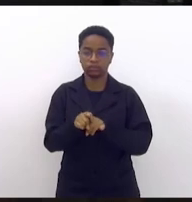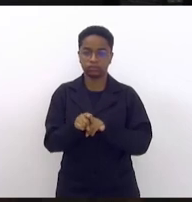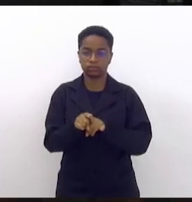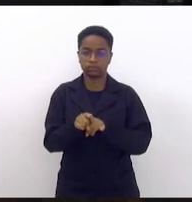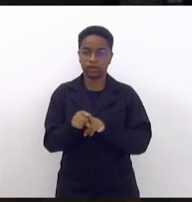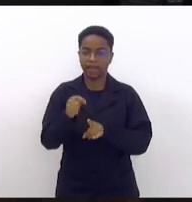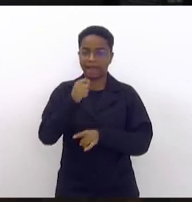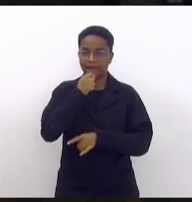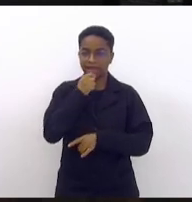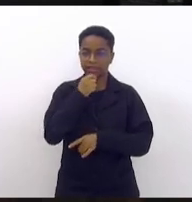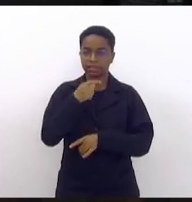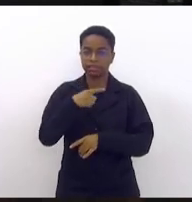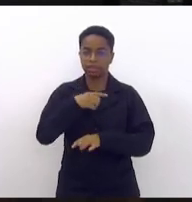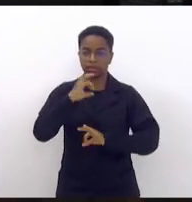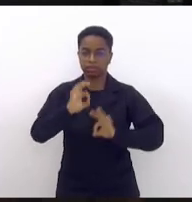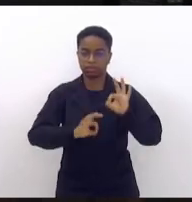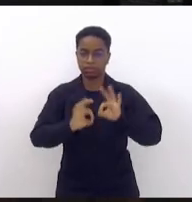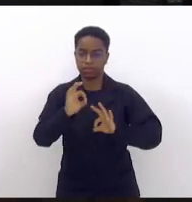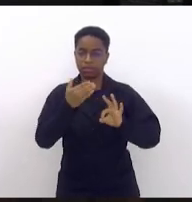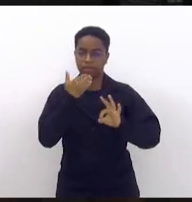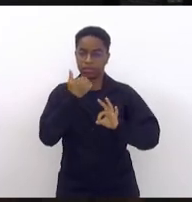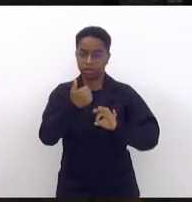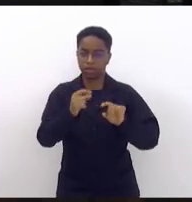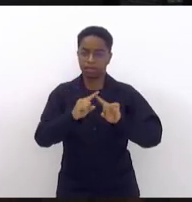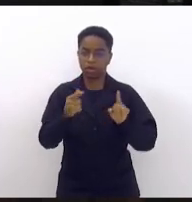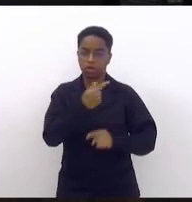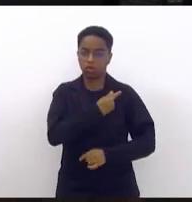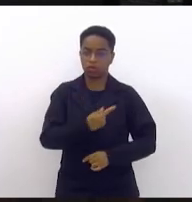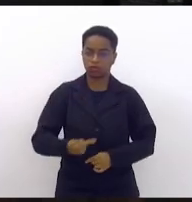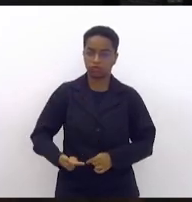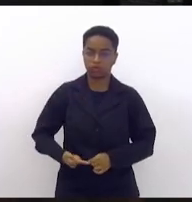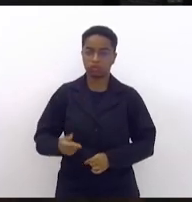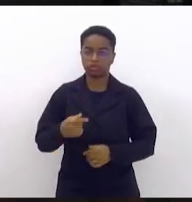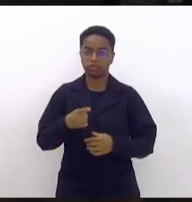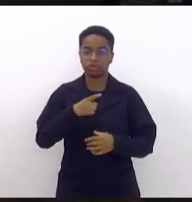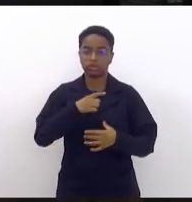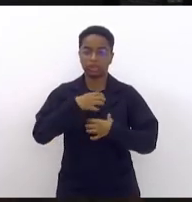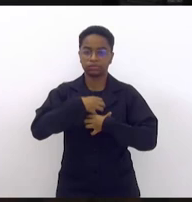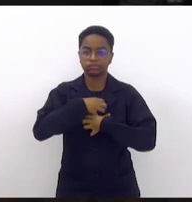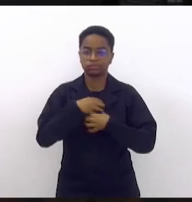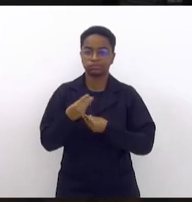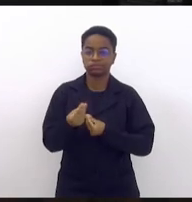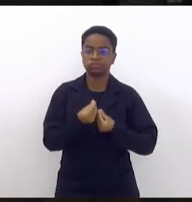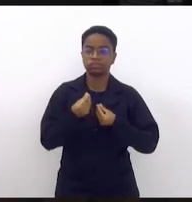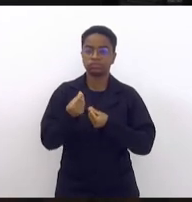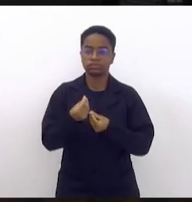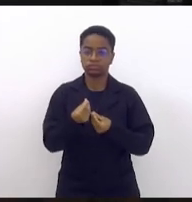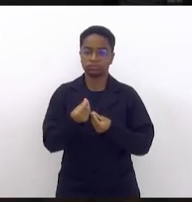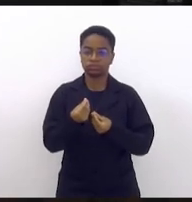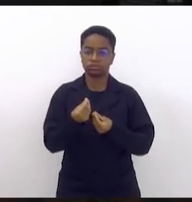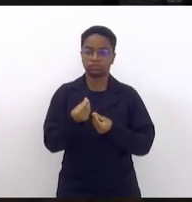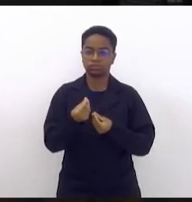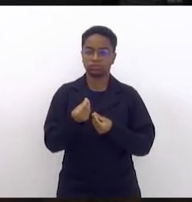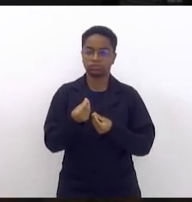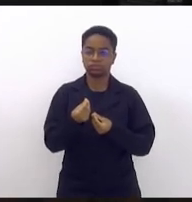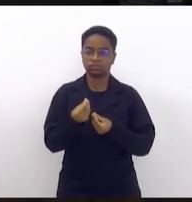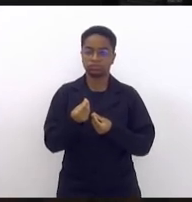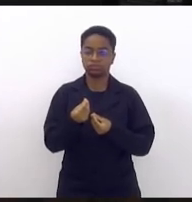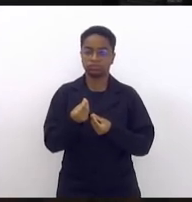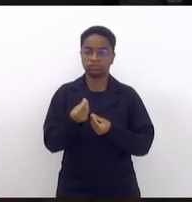sua roupagem melhor definida mas o governador teve a sensibilidade eh em meio a